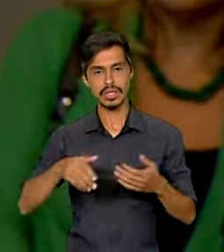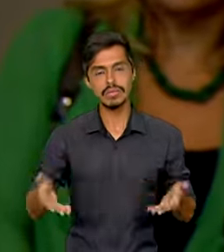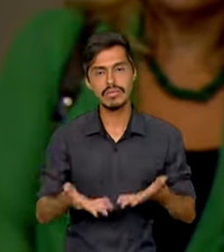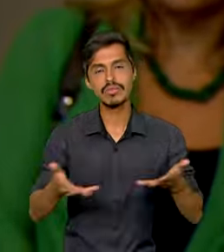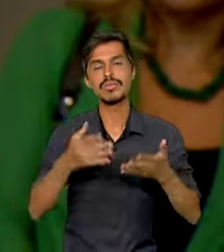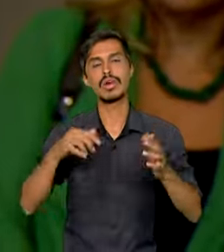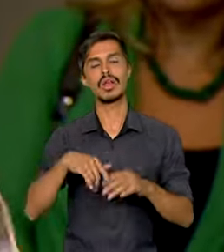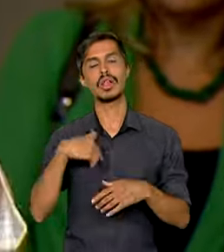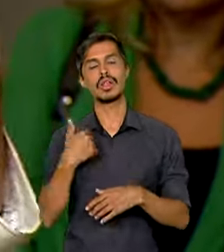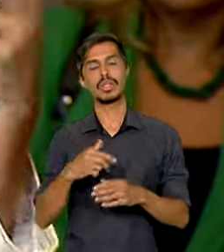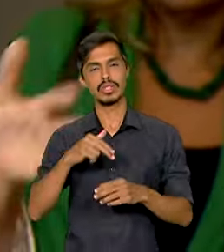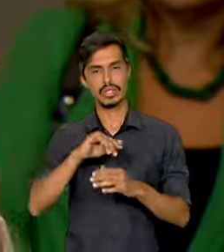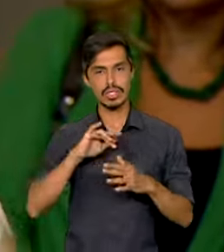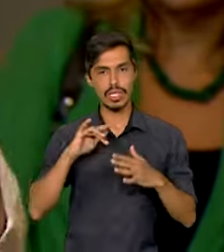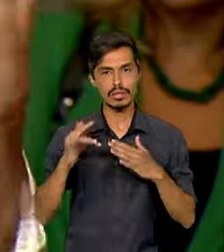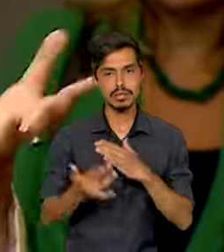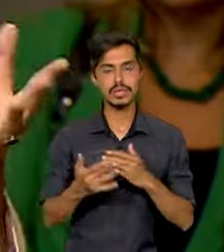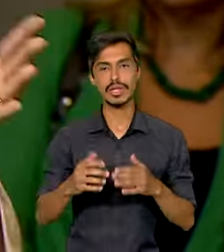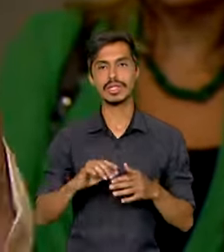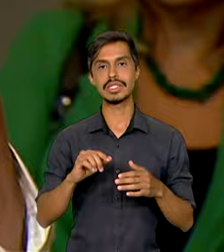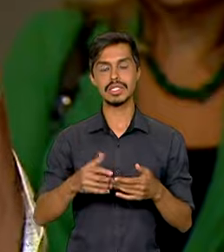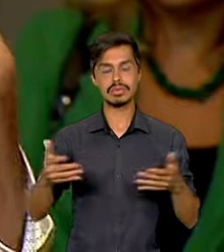hora